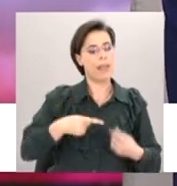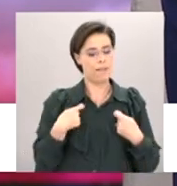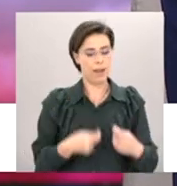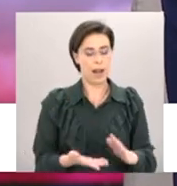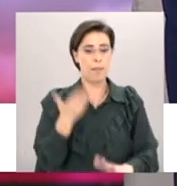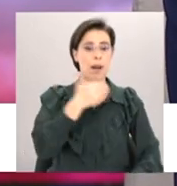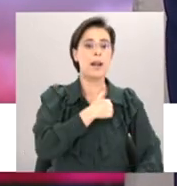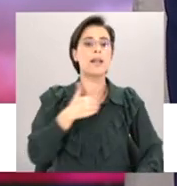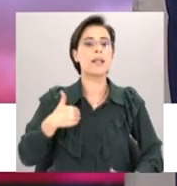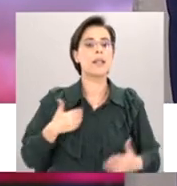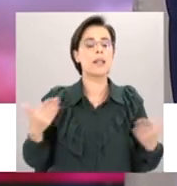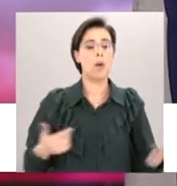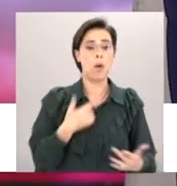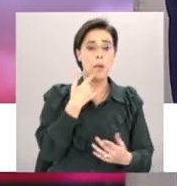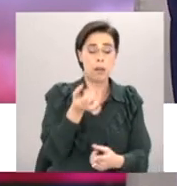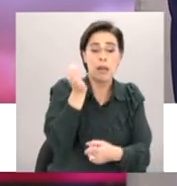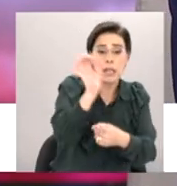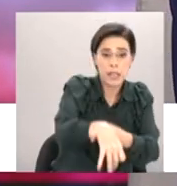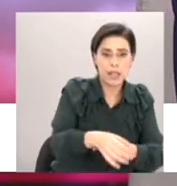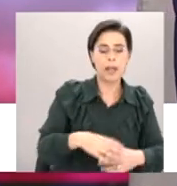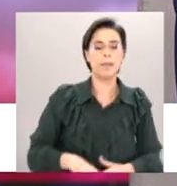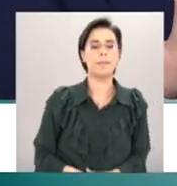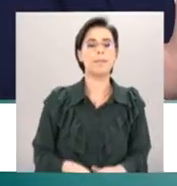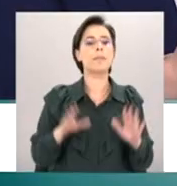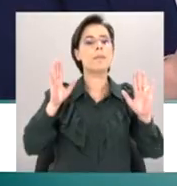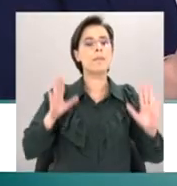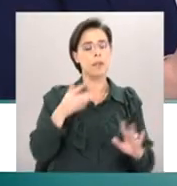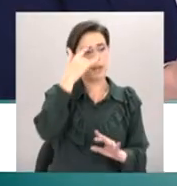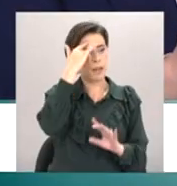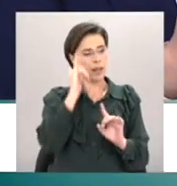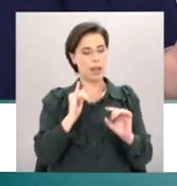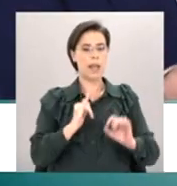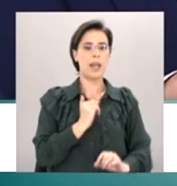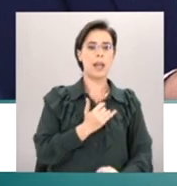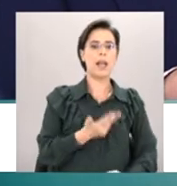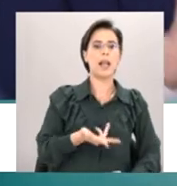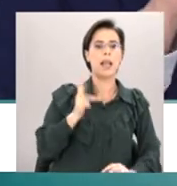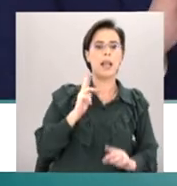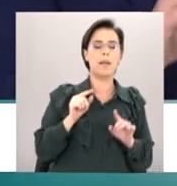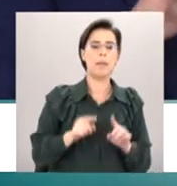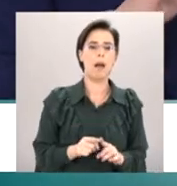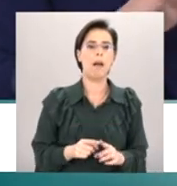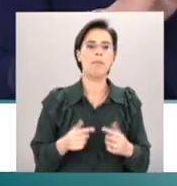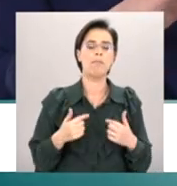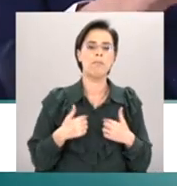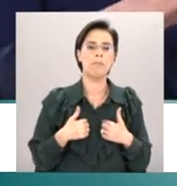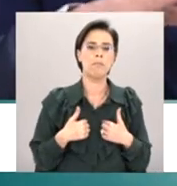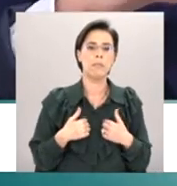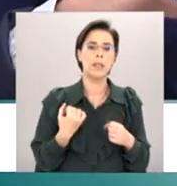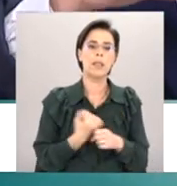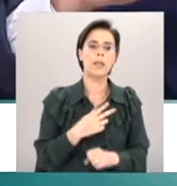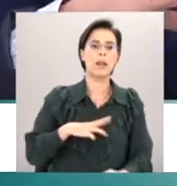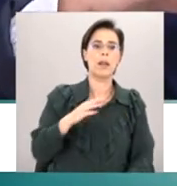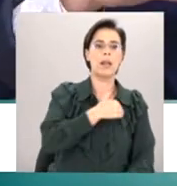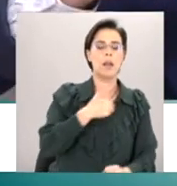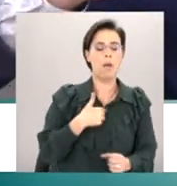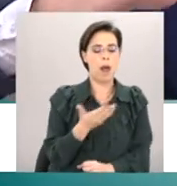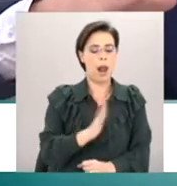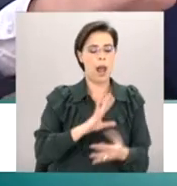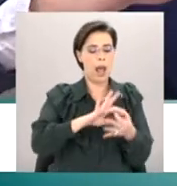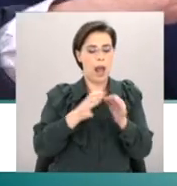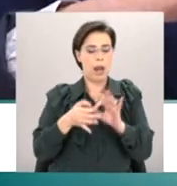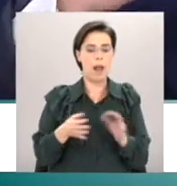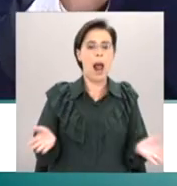gastar mais na saúde eu digo que sim mas a ideia da iniciativa Liberal é que nós deixamos ter um serviço Nacional de saúde